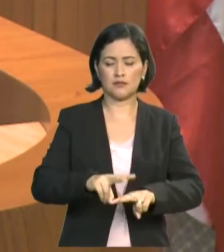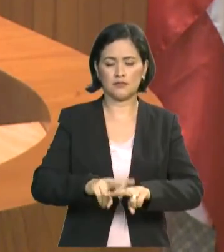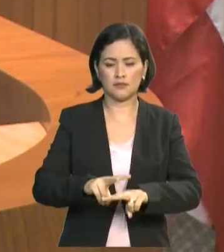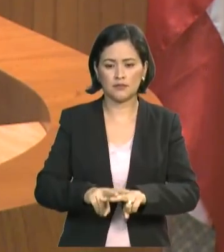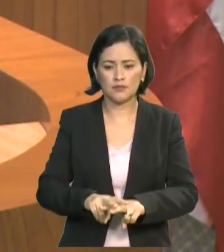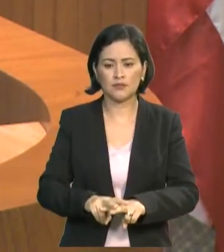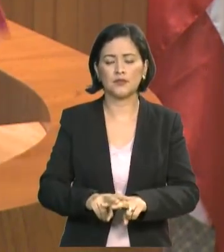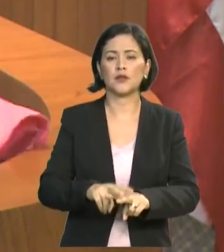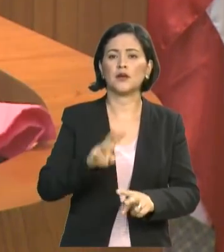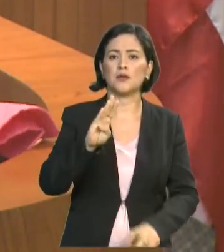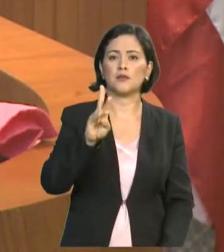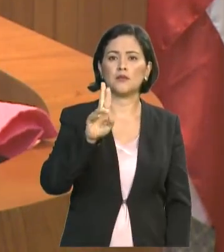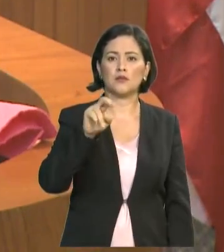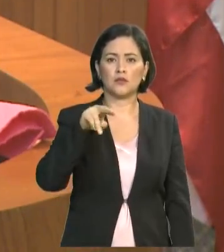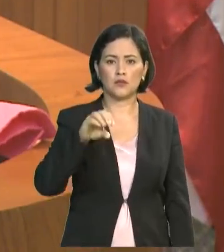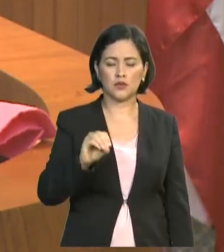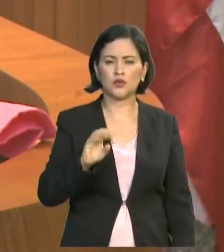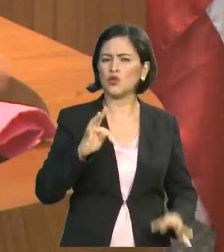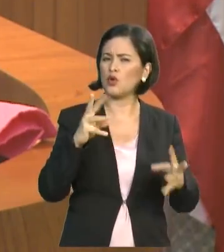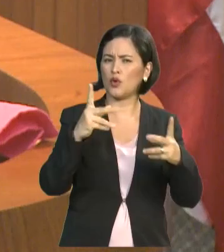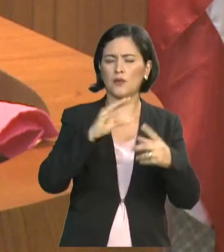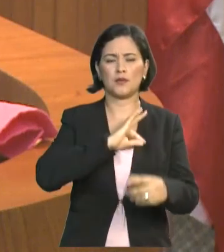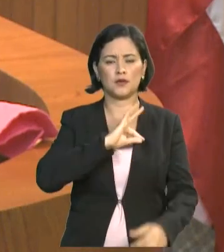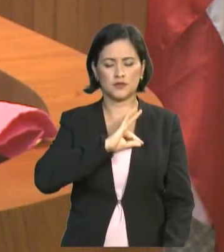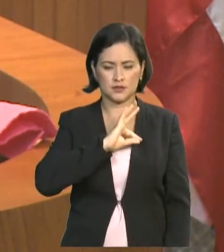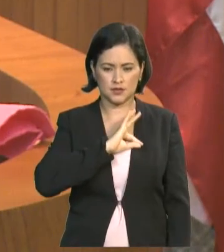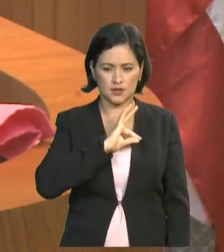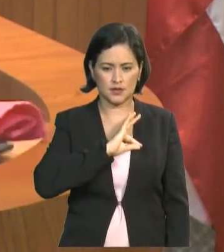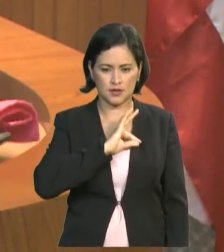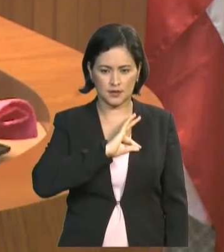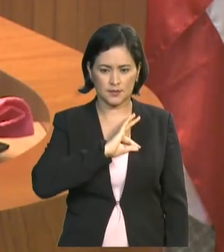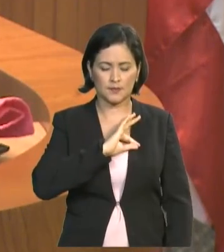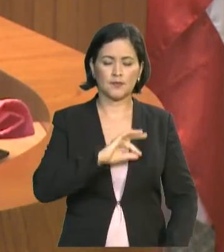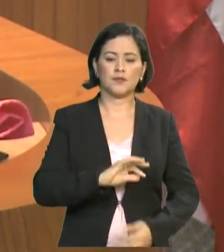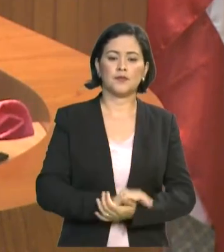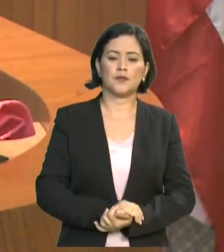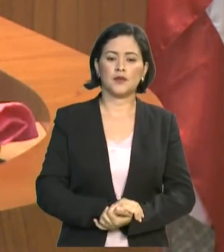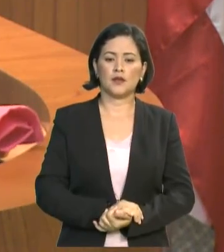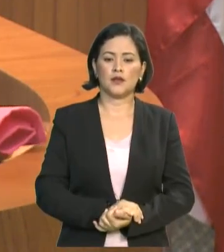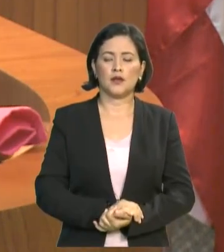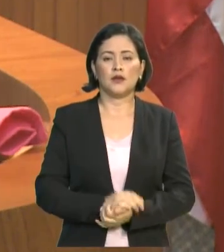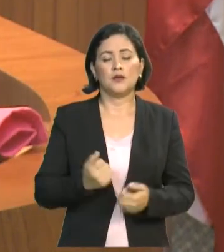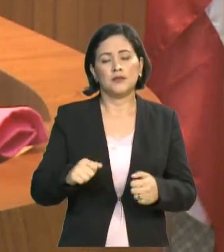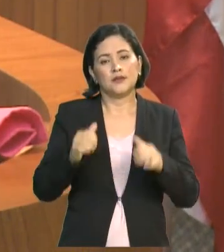de todos os policiais penais. E eu não poderia deixar de